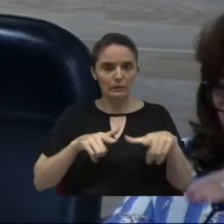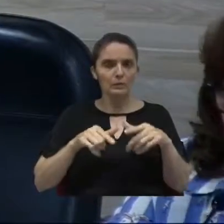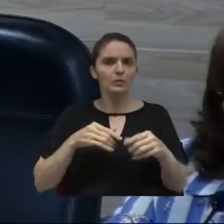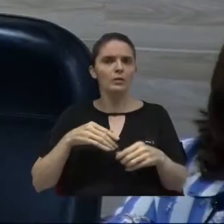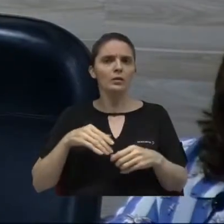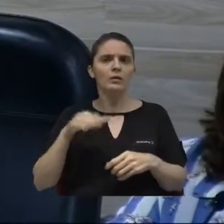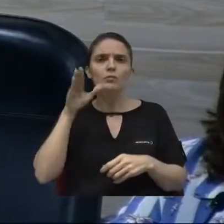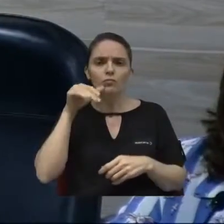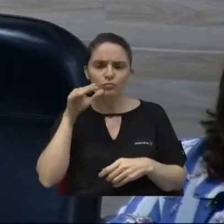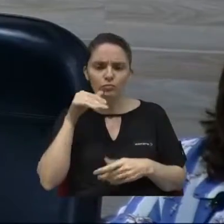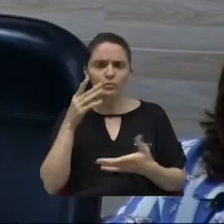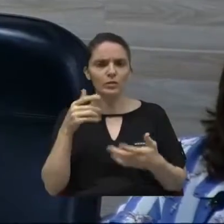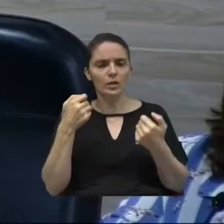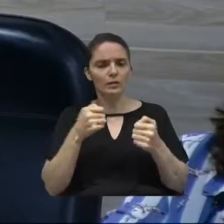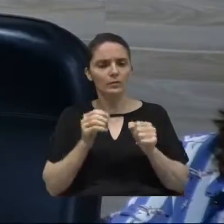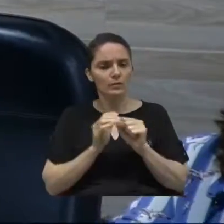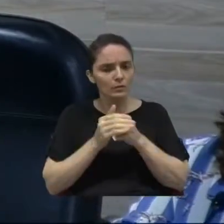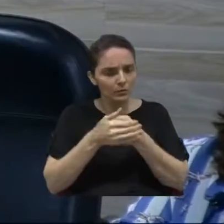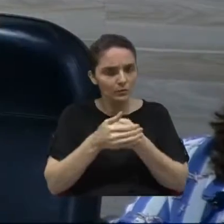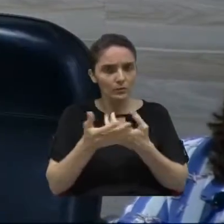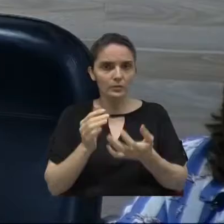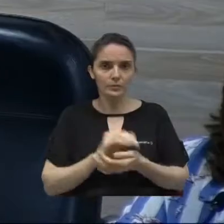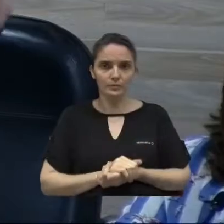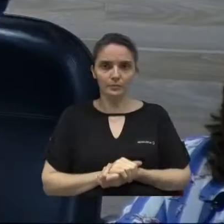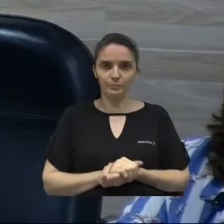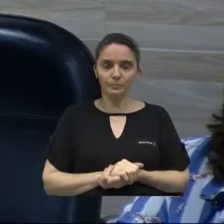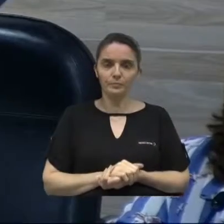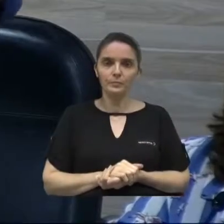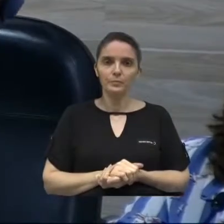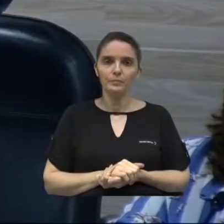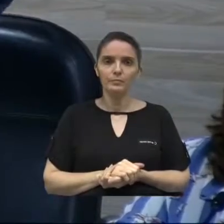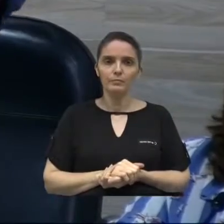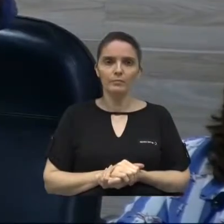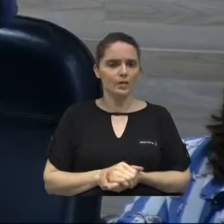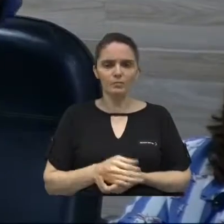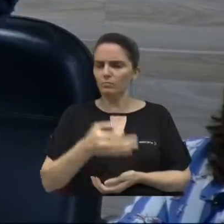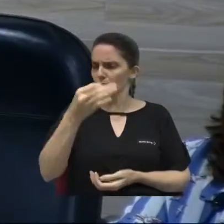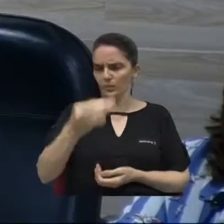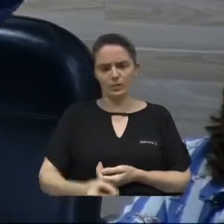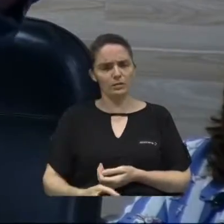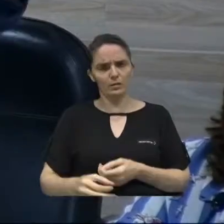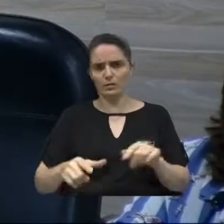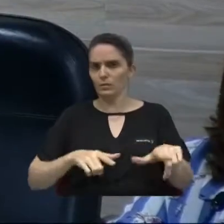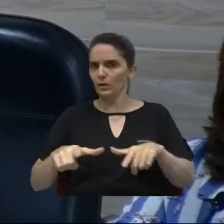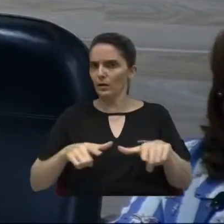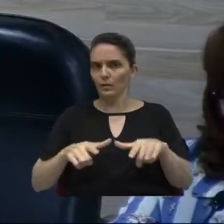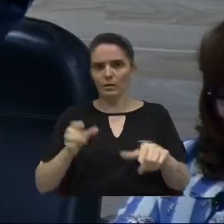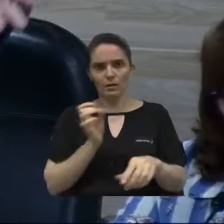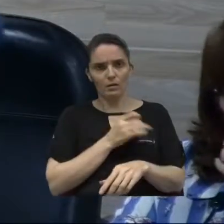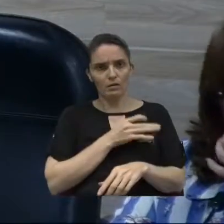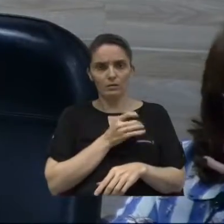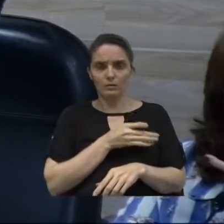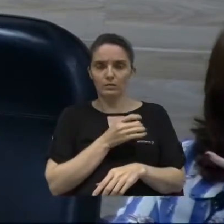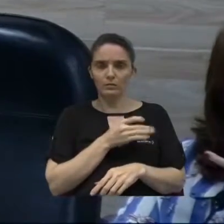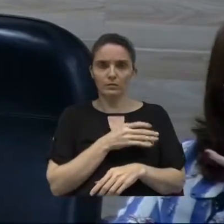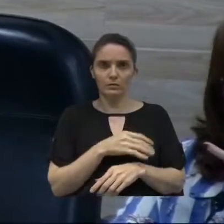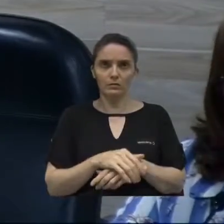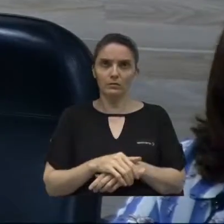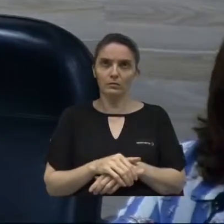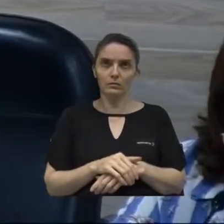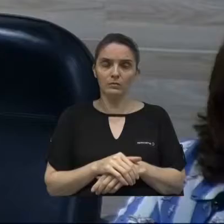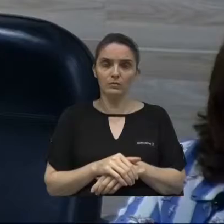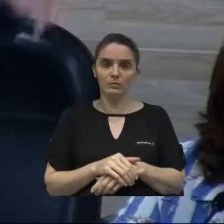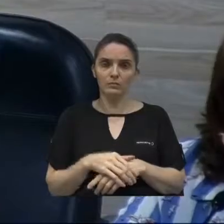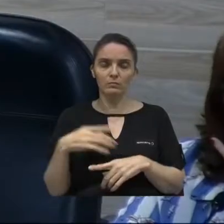de tamanha importância. E não é justo trabalhar em cima de pressão, de agressão, porque